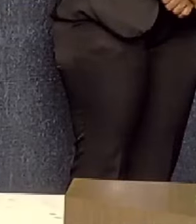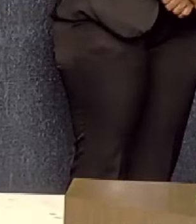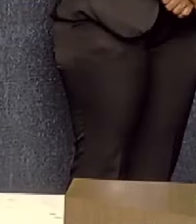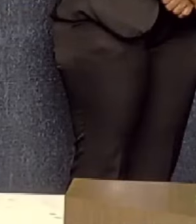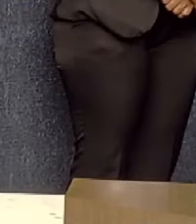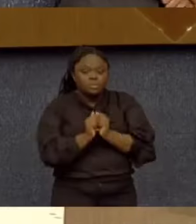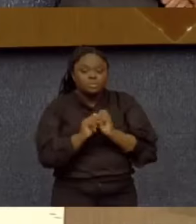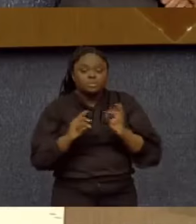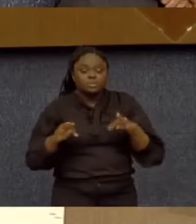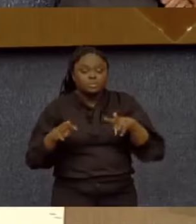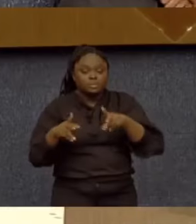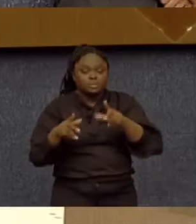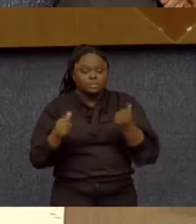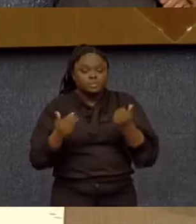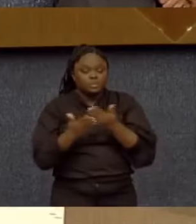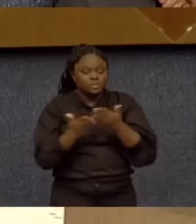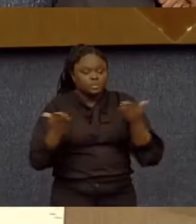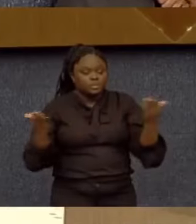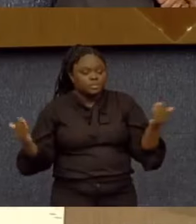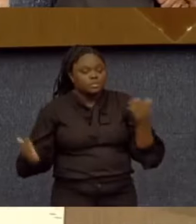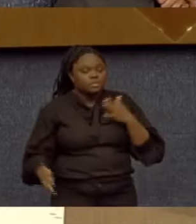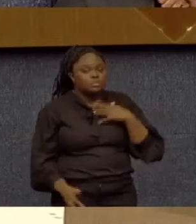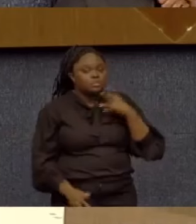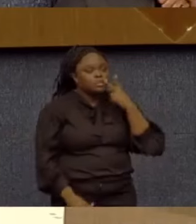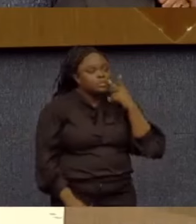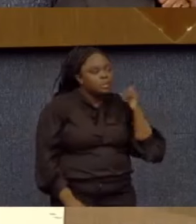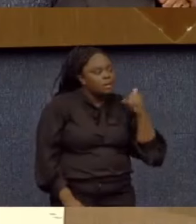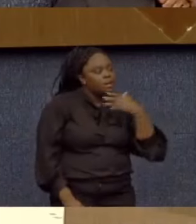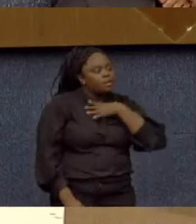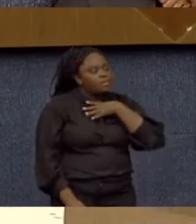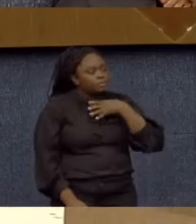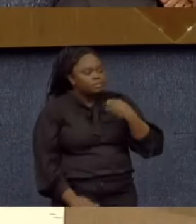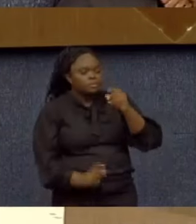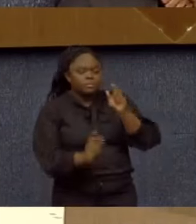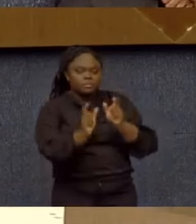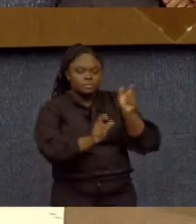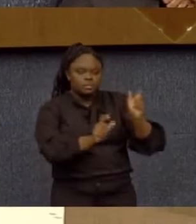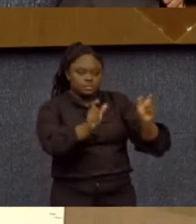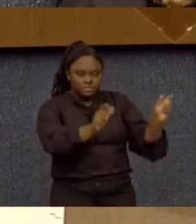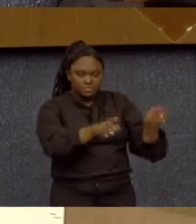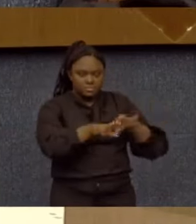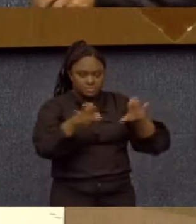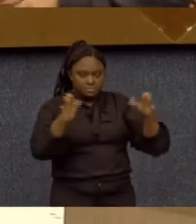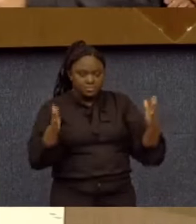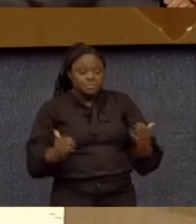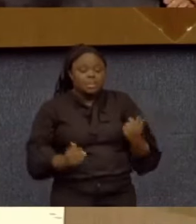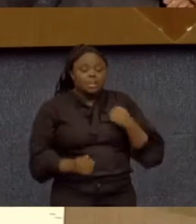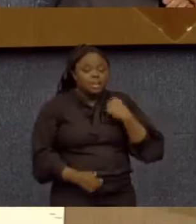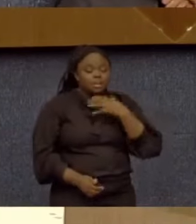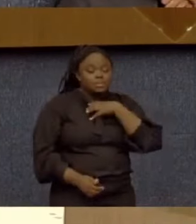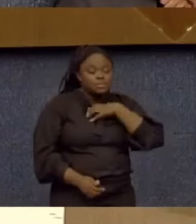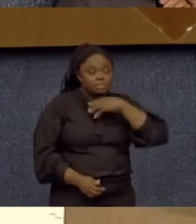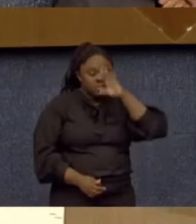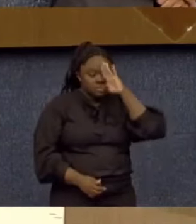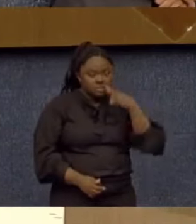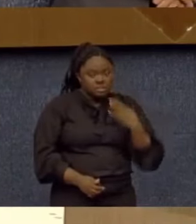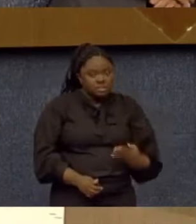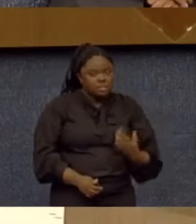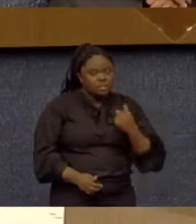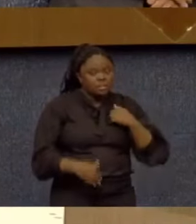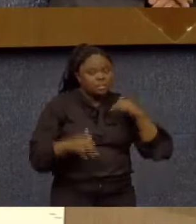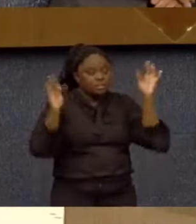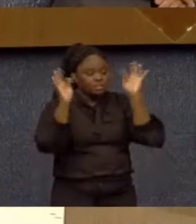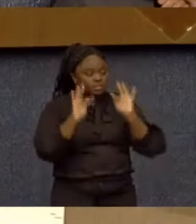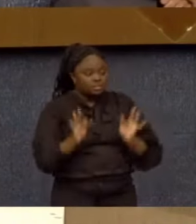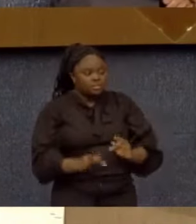com a presença de todos vocês, meu pai, meu filho, os demais componentes da mesa. Eu me sinto muito honrada e estou muito feliz em ter